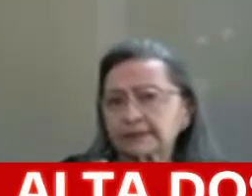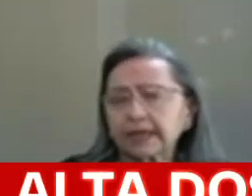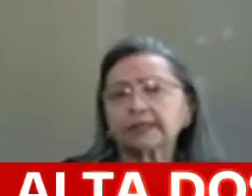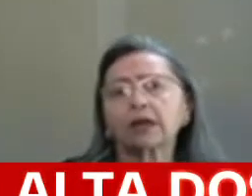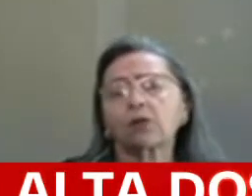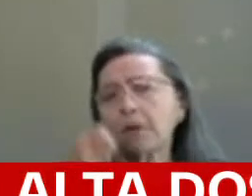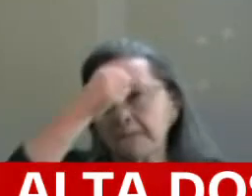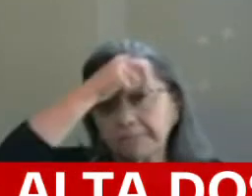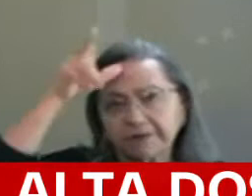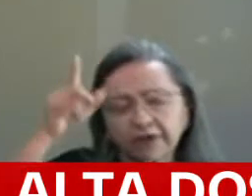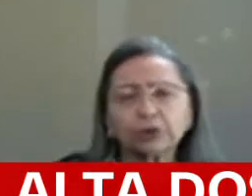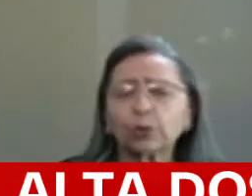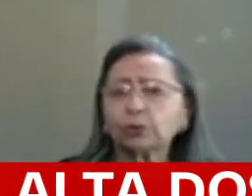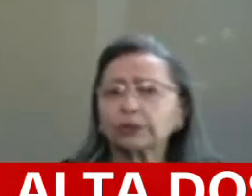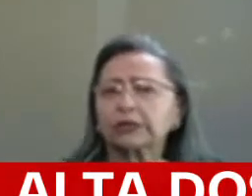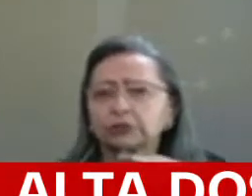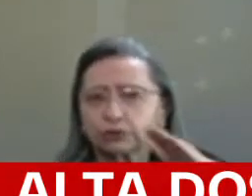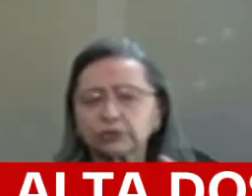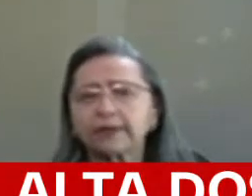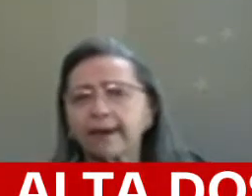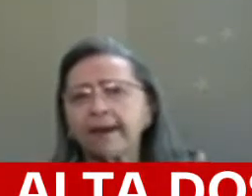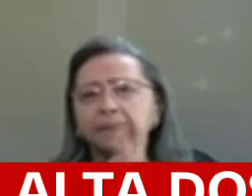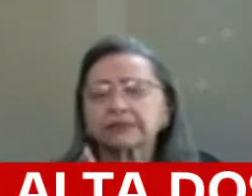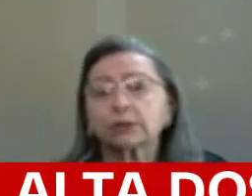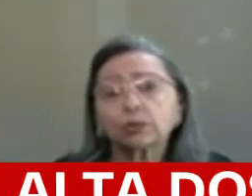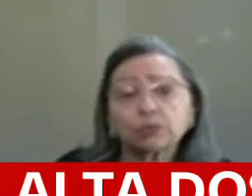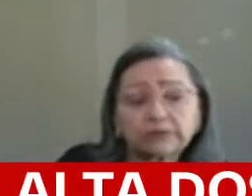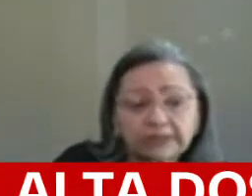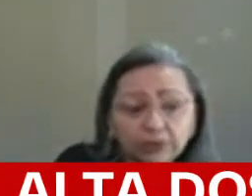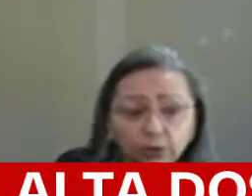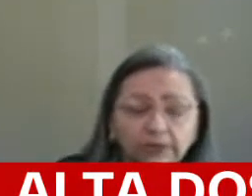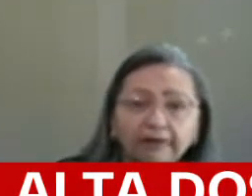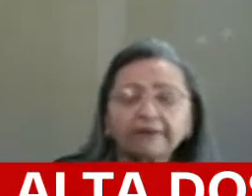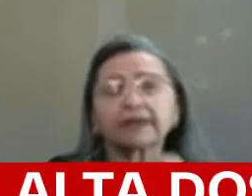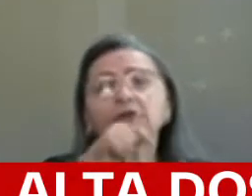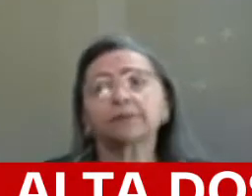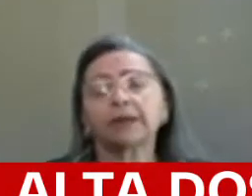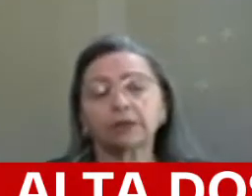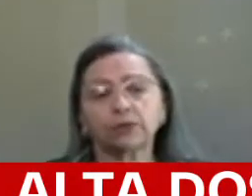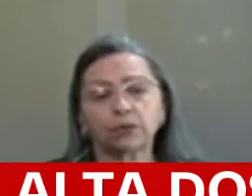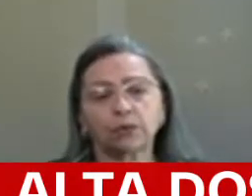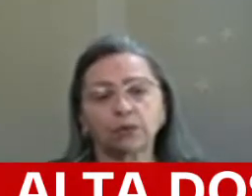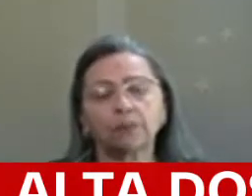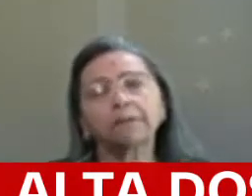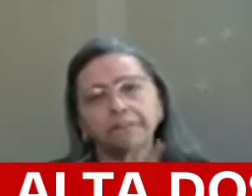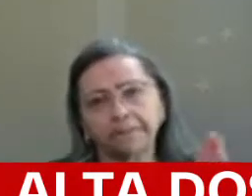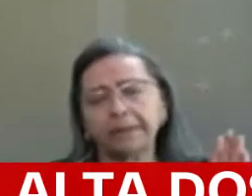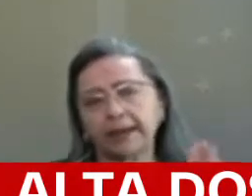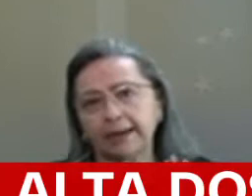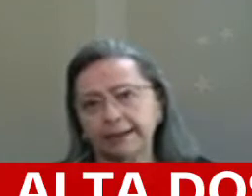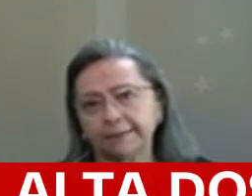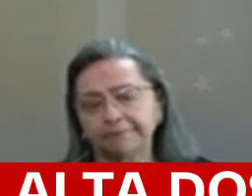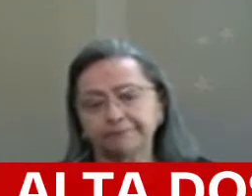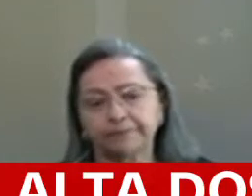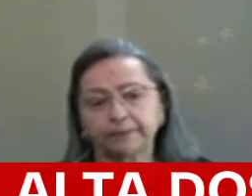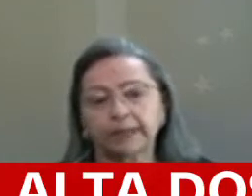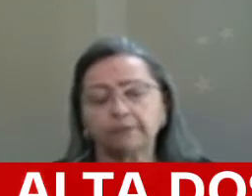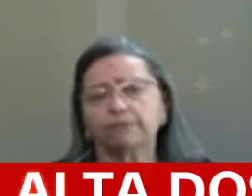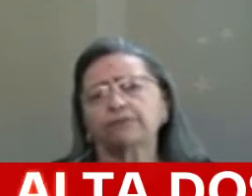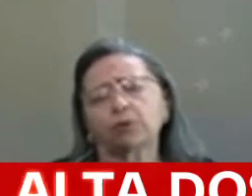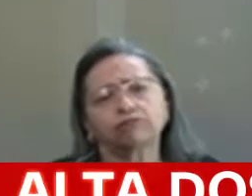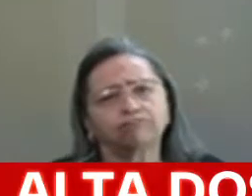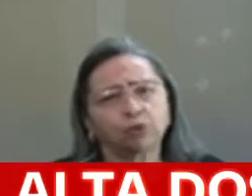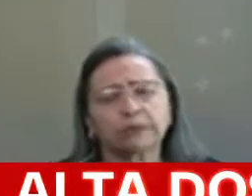com todas as instituições que representam os setores afetados por esse PLP. Foram